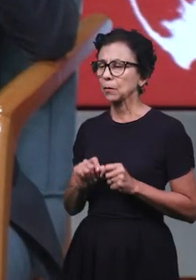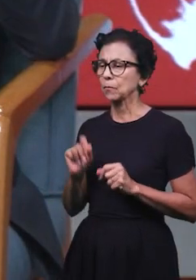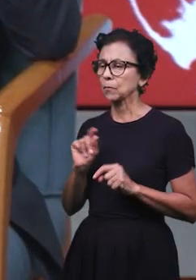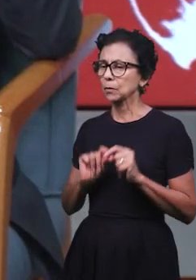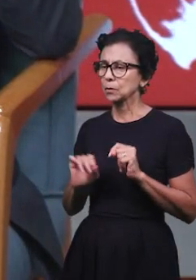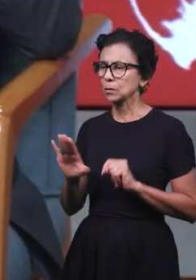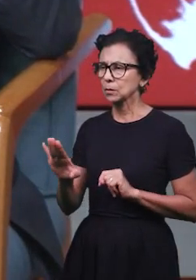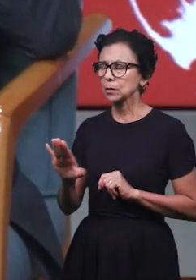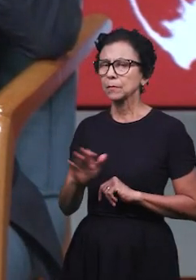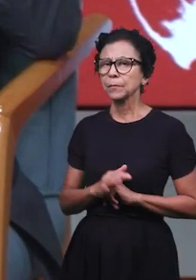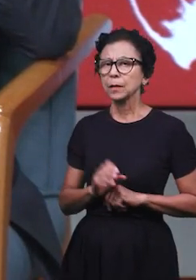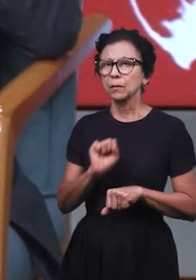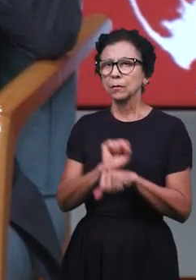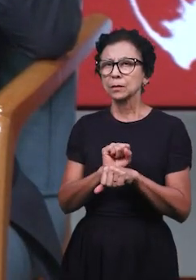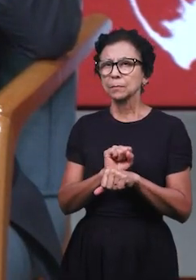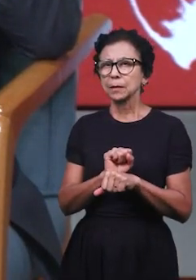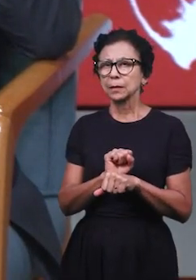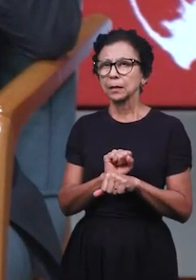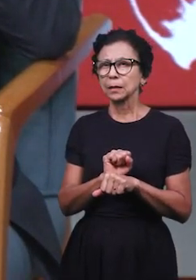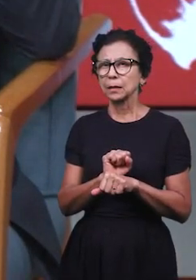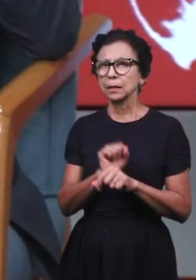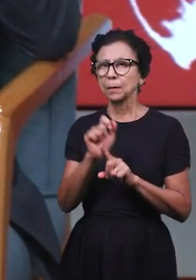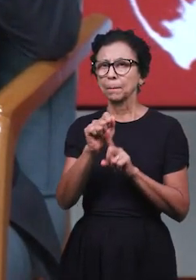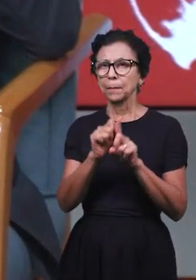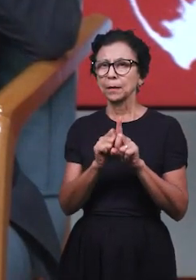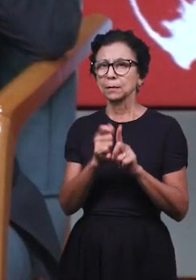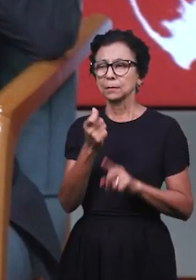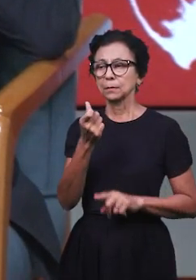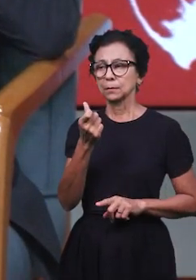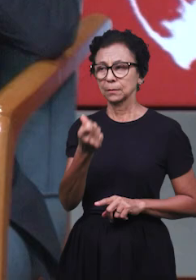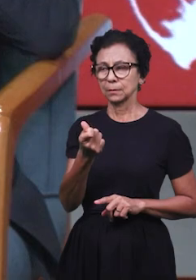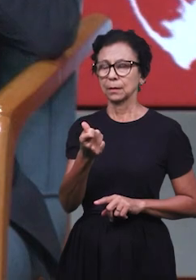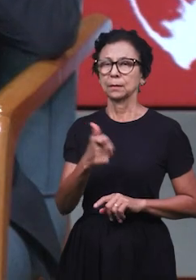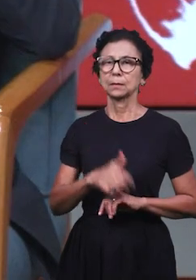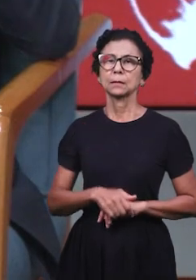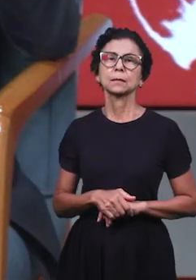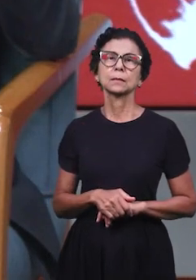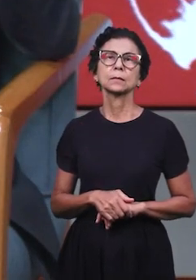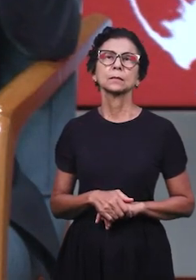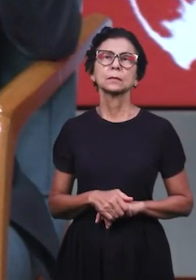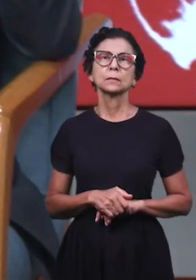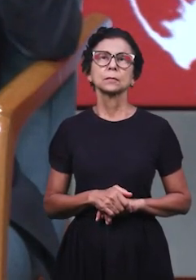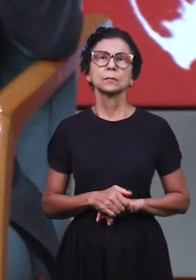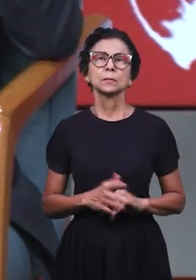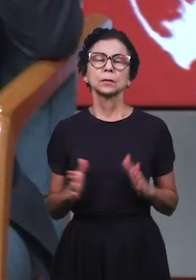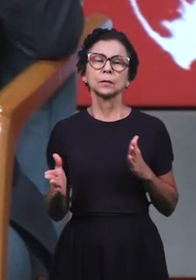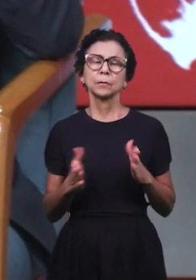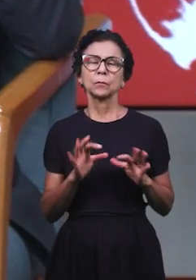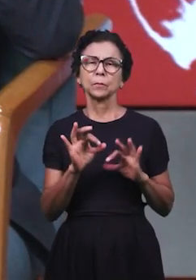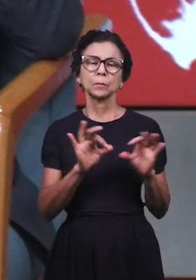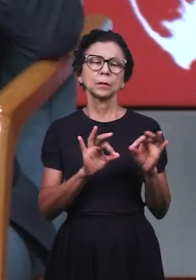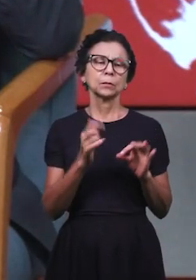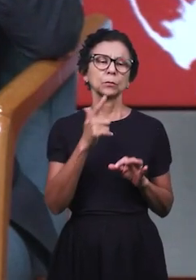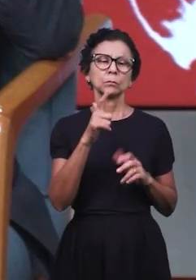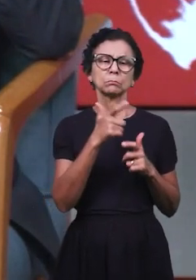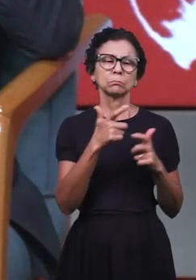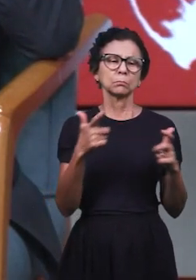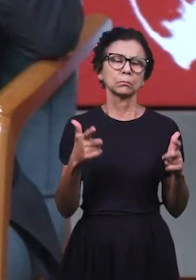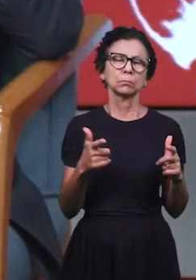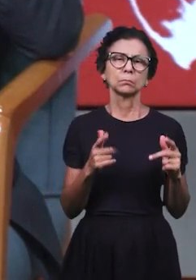fica lá mais uns 6 meses, e nesse período eu vou preparando tudo aqui para vender esses